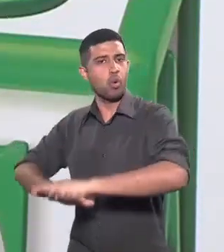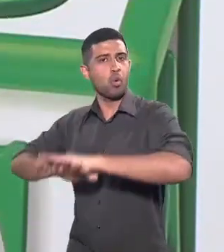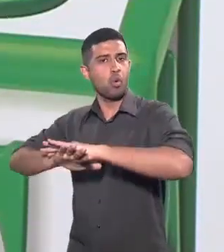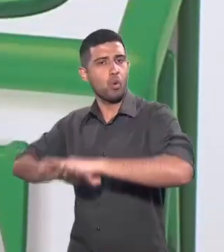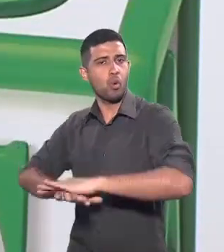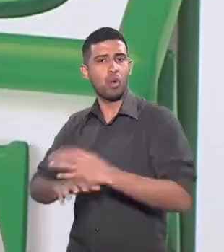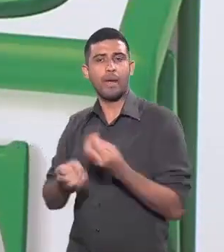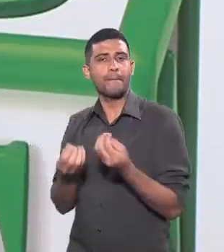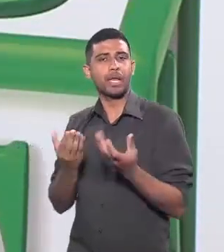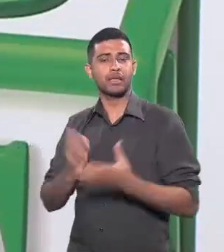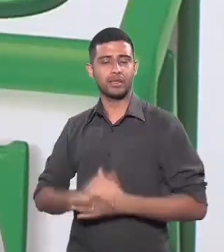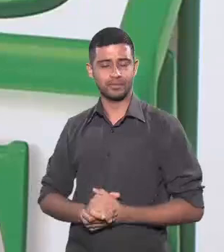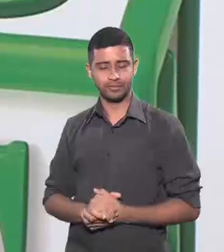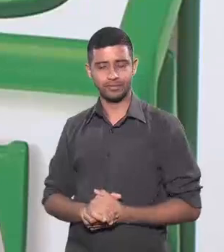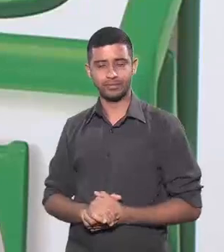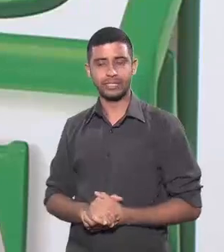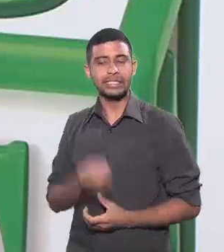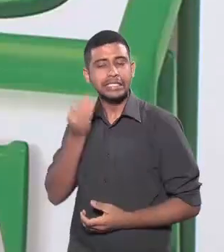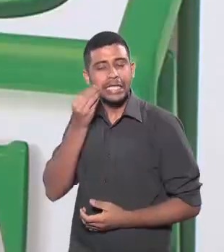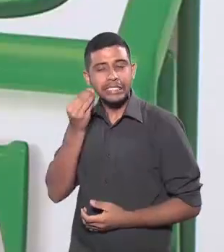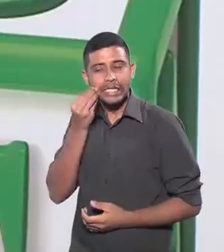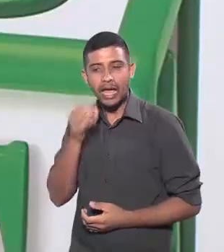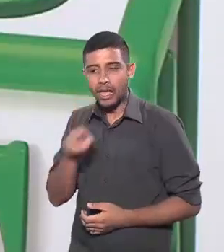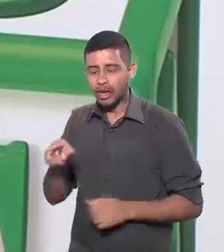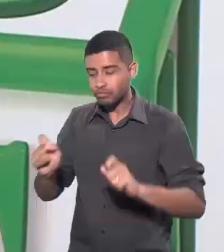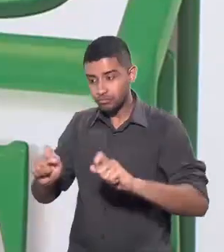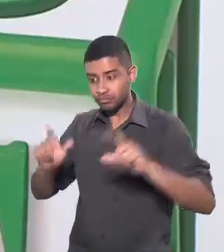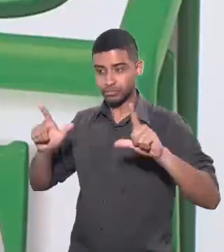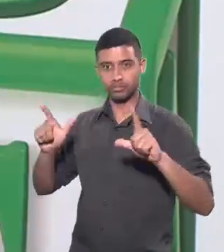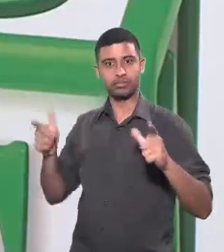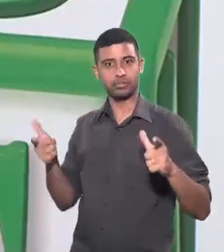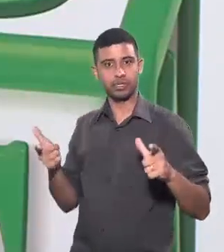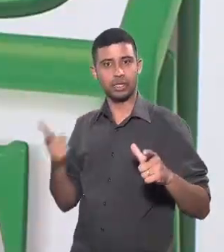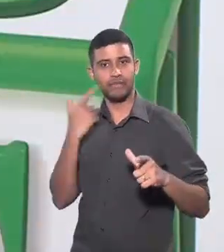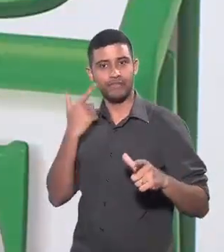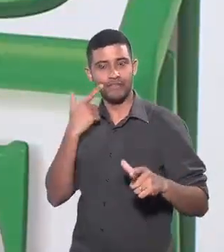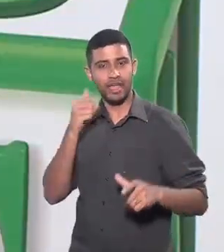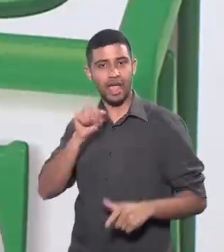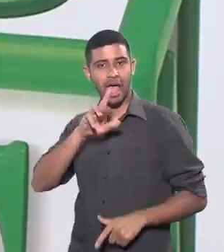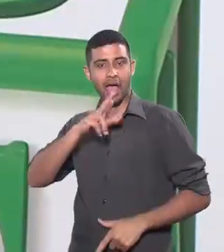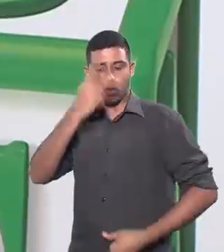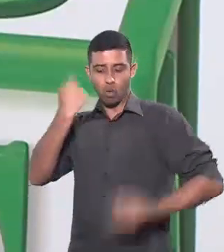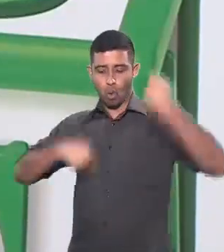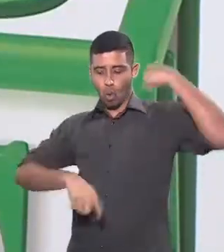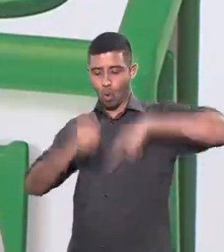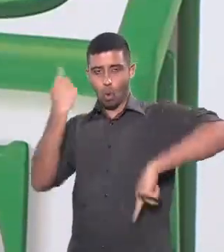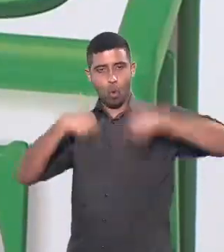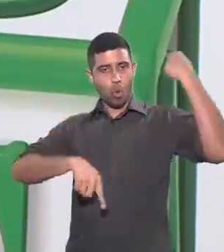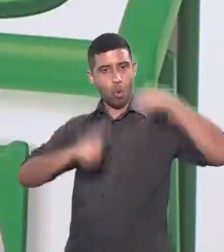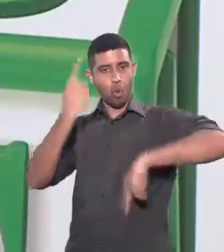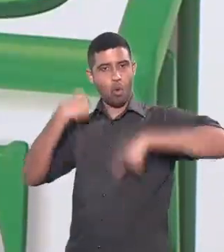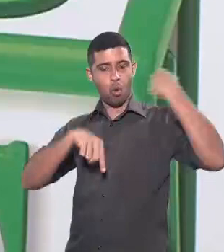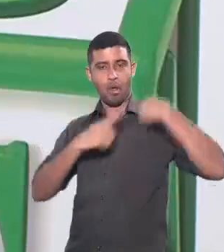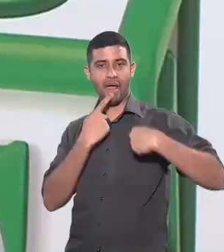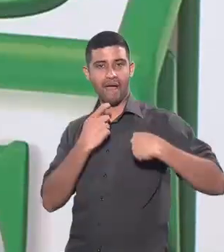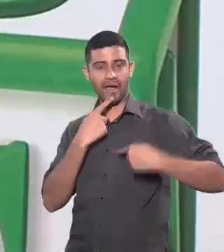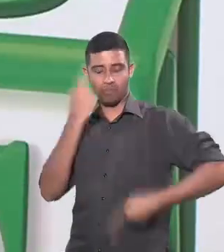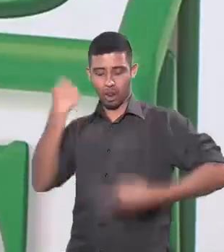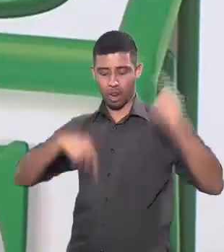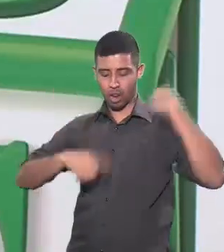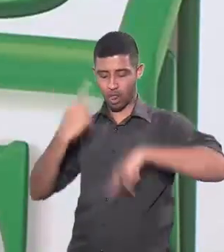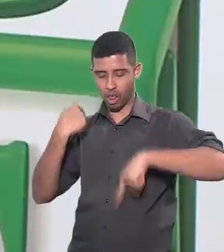né? Para justamente tentar voltar a estabelecer o fluxo de sangue para as coronárias,